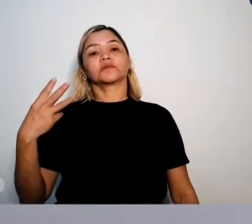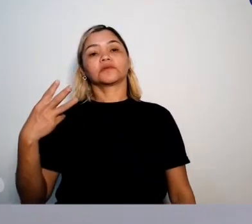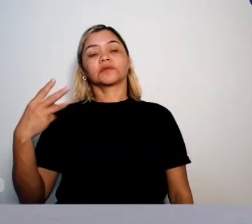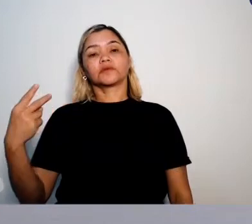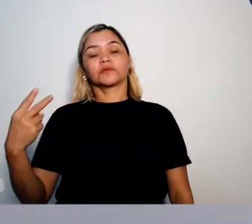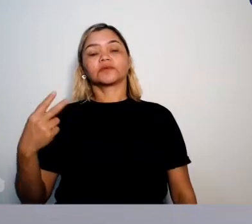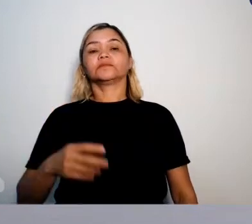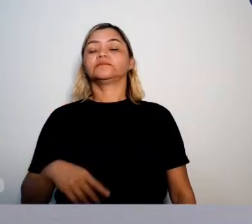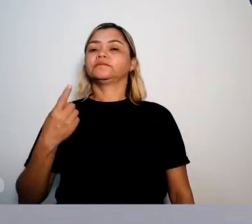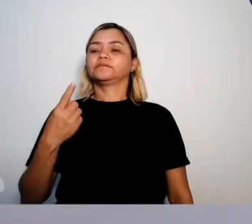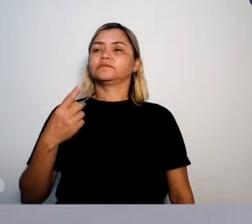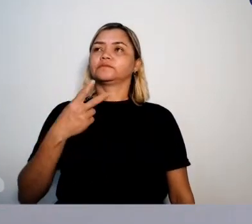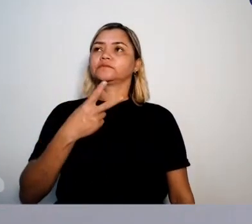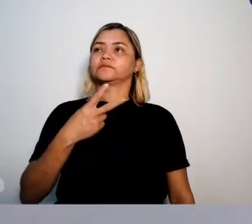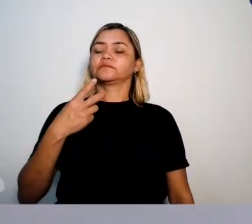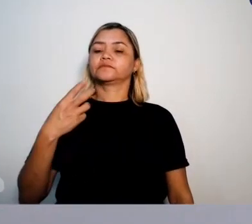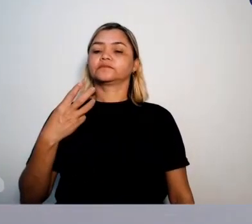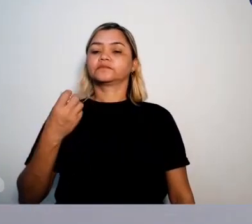1.236,